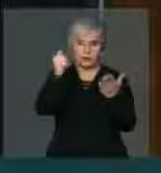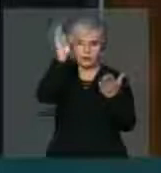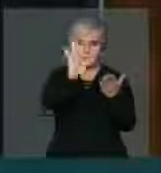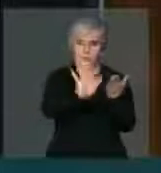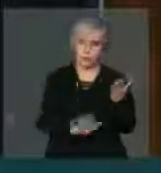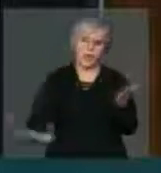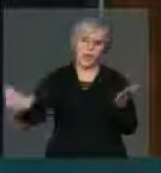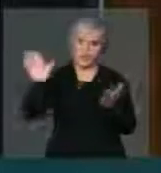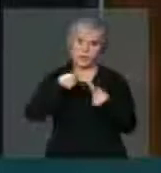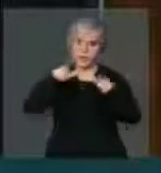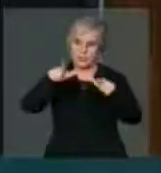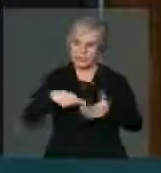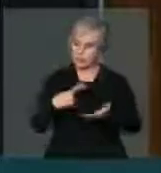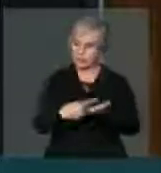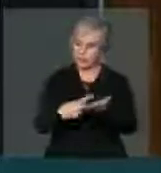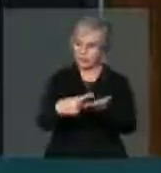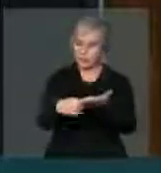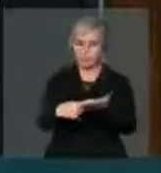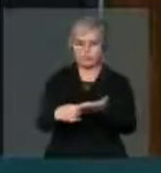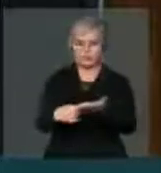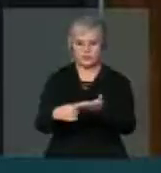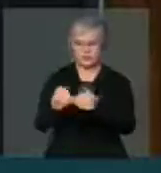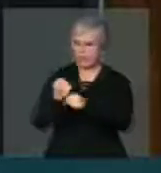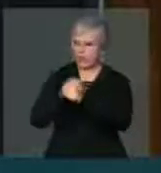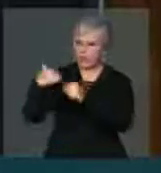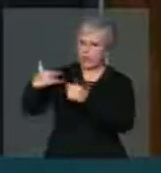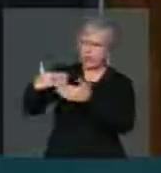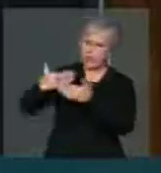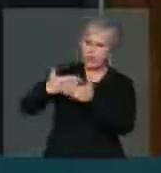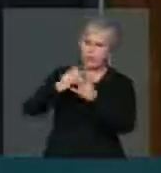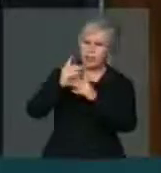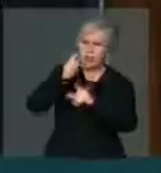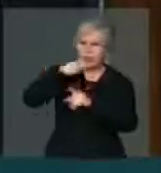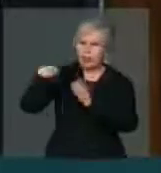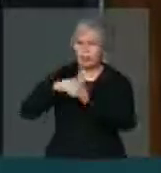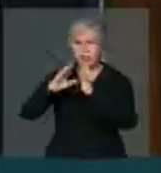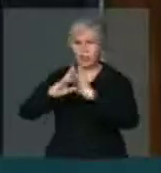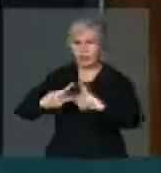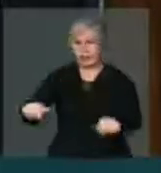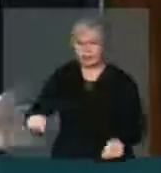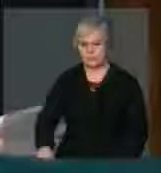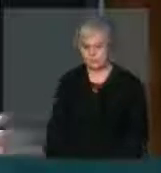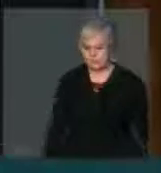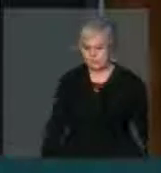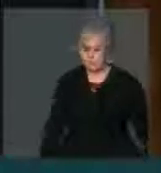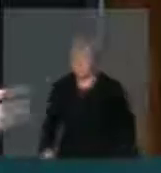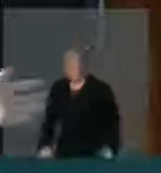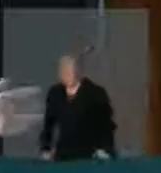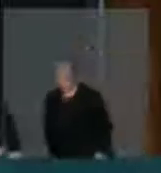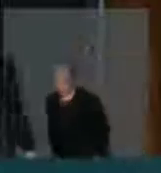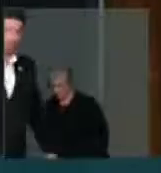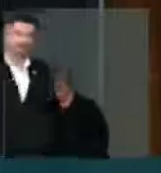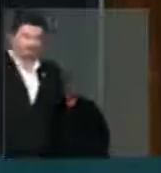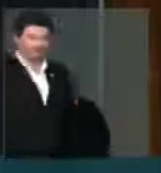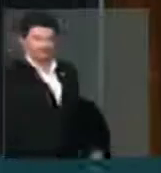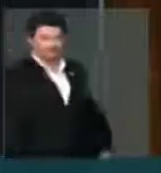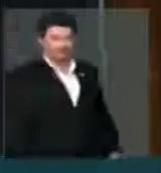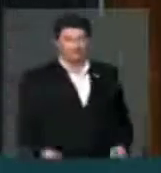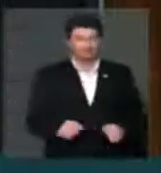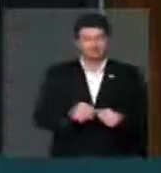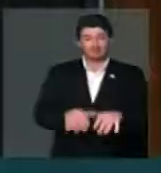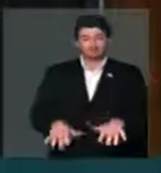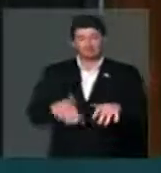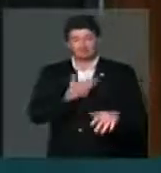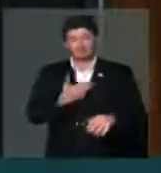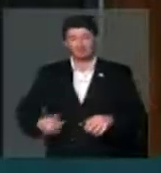numa agenda que se exauriu ao longo dos últimos meses, que fez com que nós façamos mais de 10 audiências